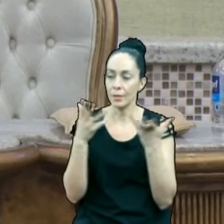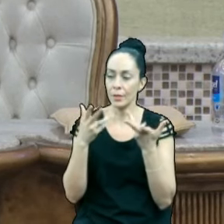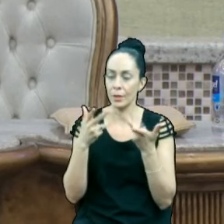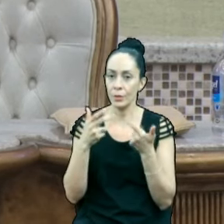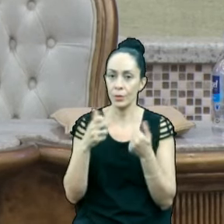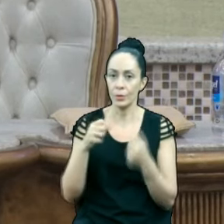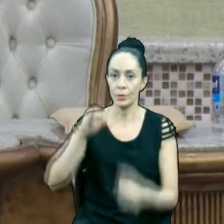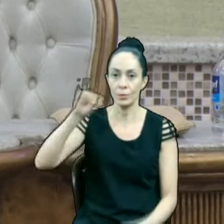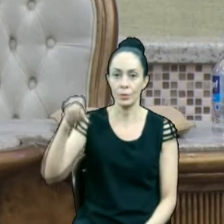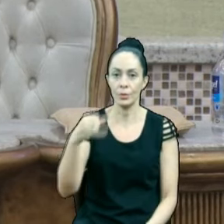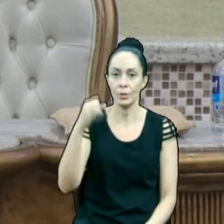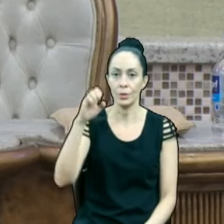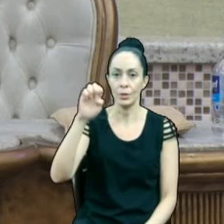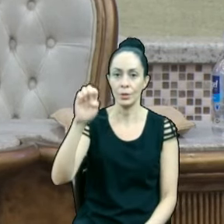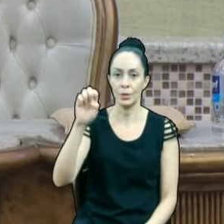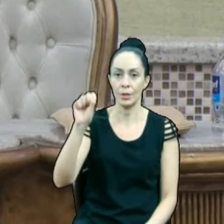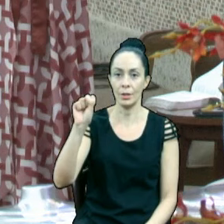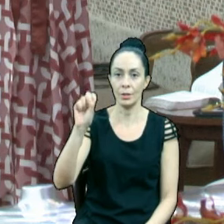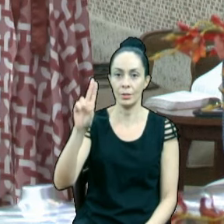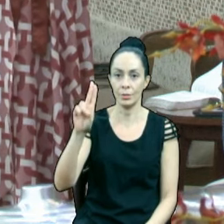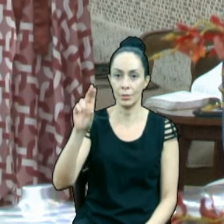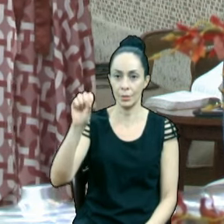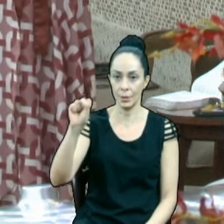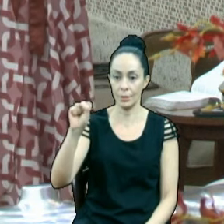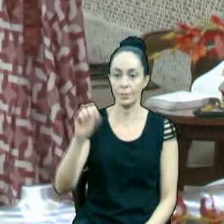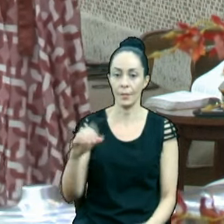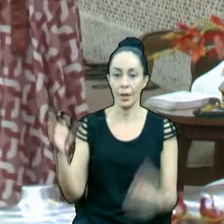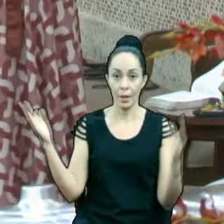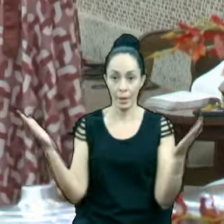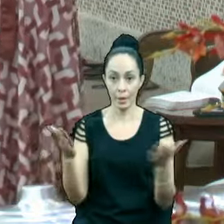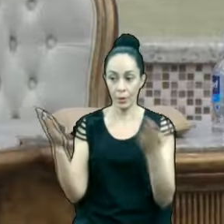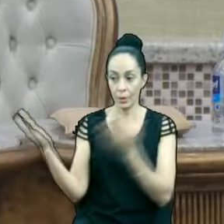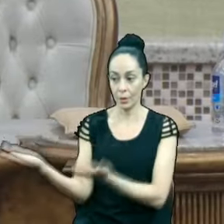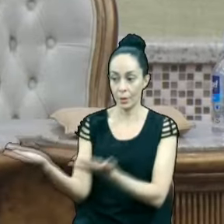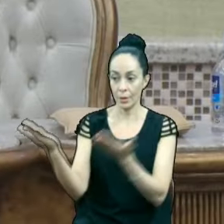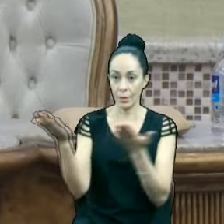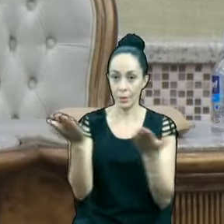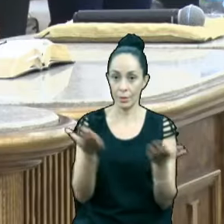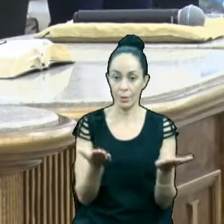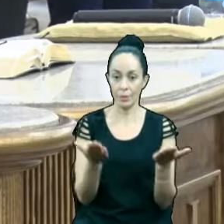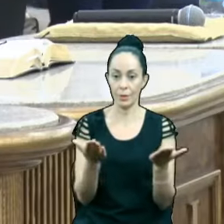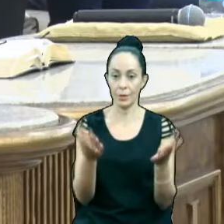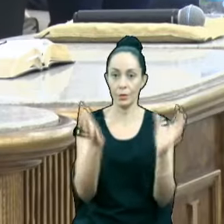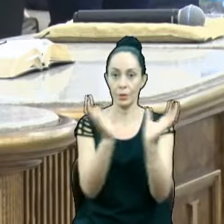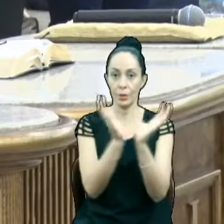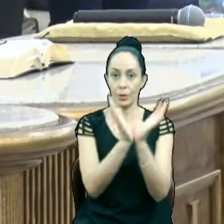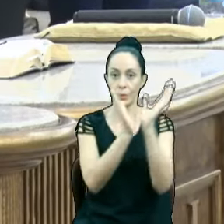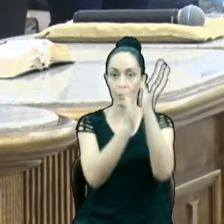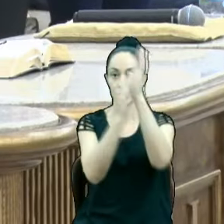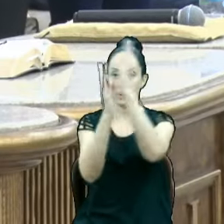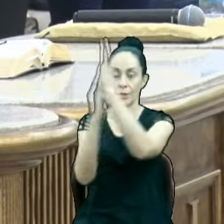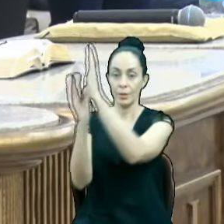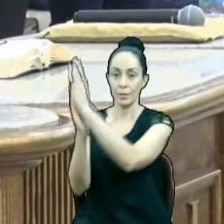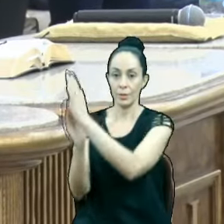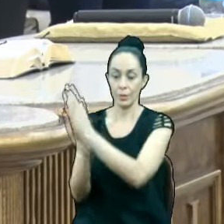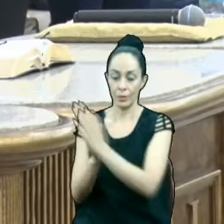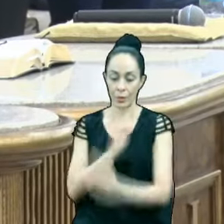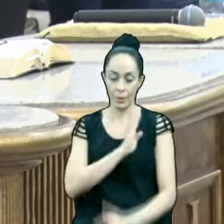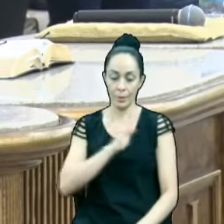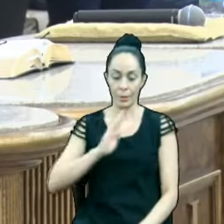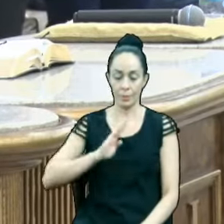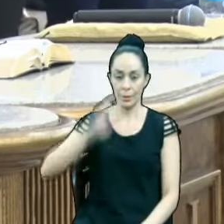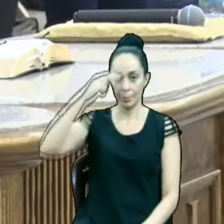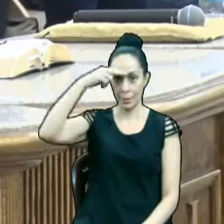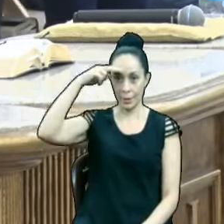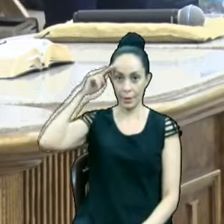né acesse Vamos a um Cântico com a nossa equipe aqui a bispa Neuza